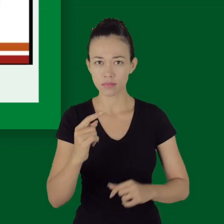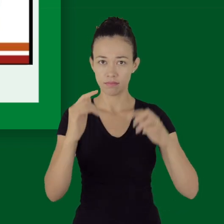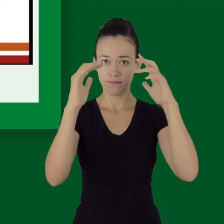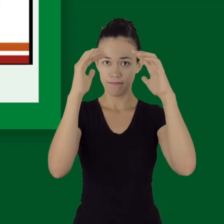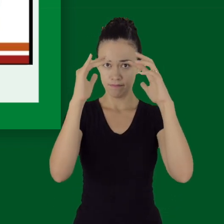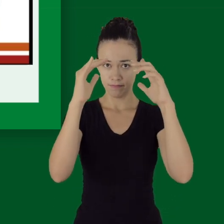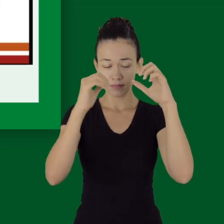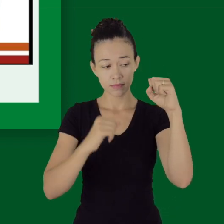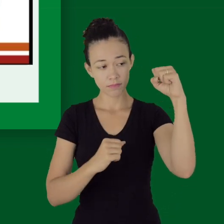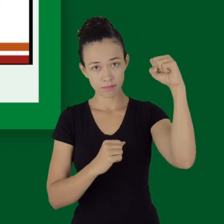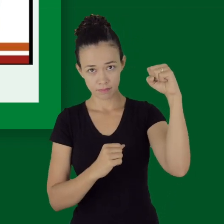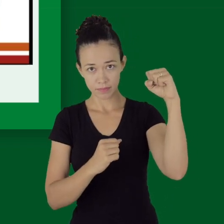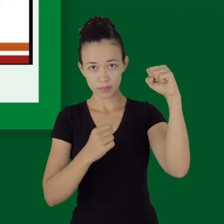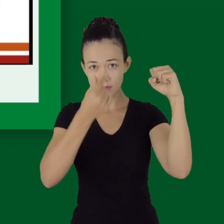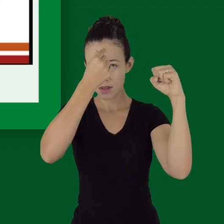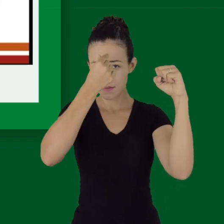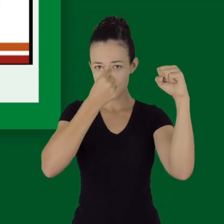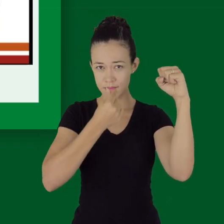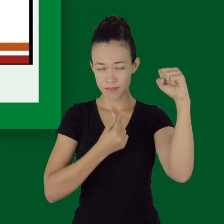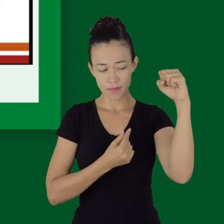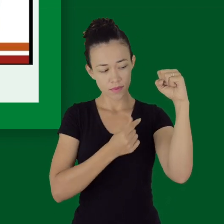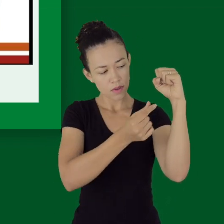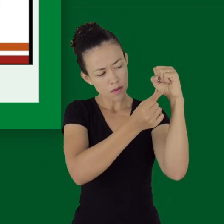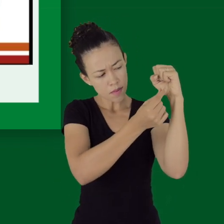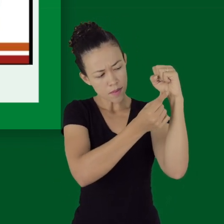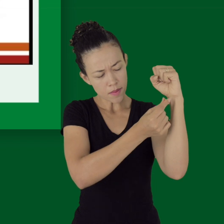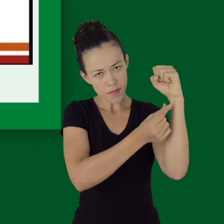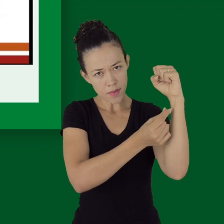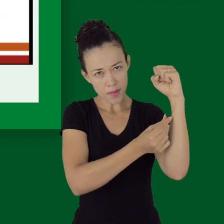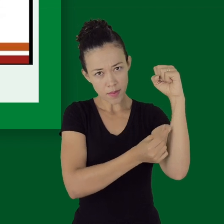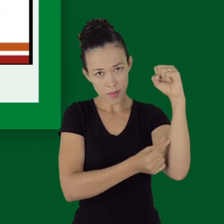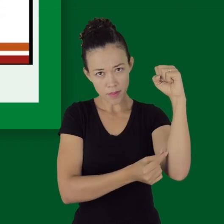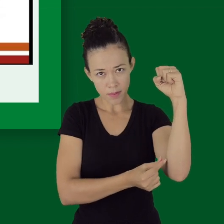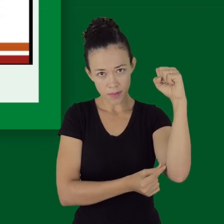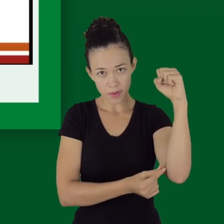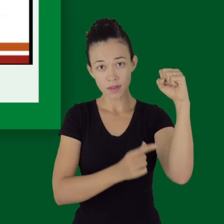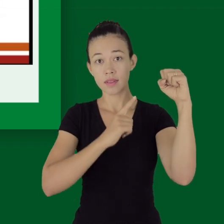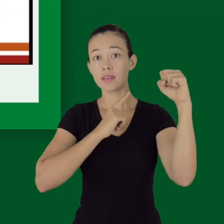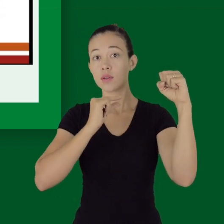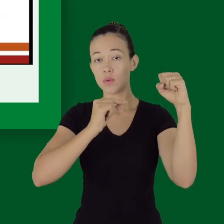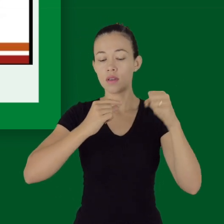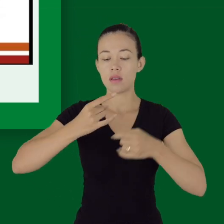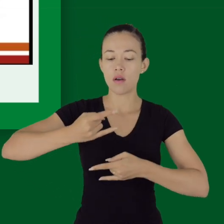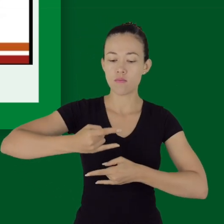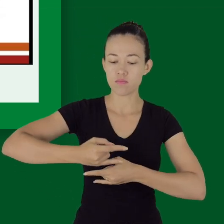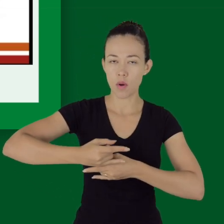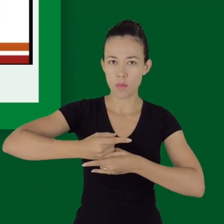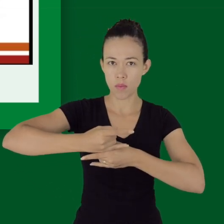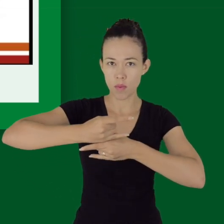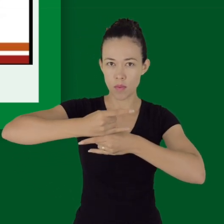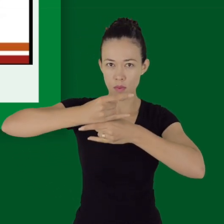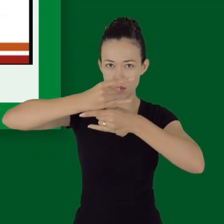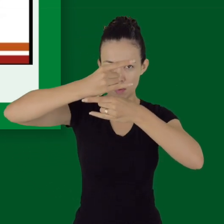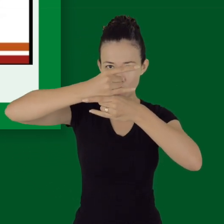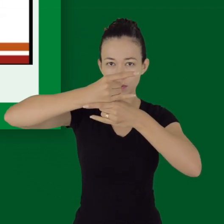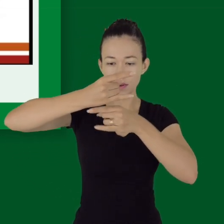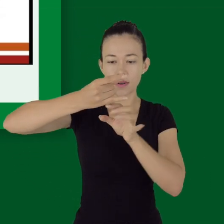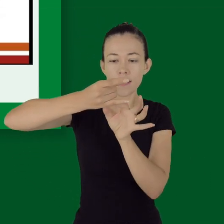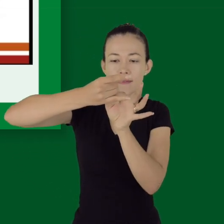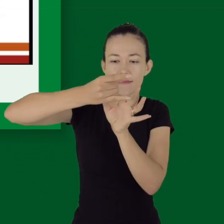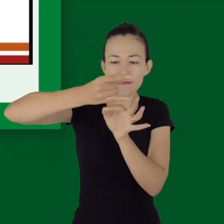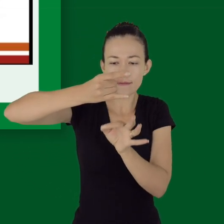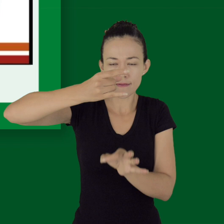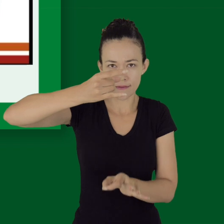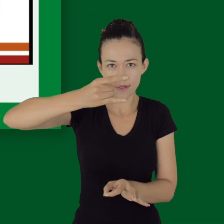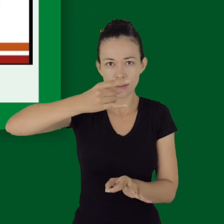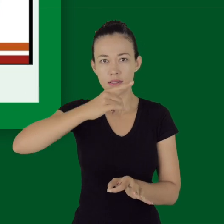né? Da coluna, né? Então, eu tenho uma estrutura óssea que muitas vezes lesiona, na maioria das vezes lesiona a medula, que